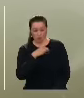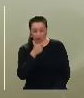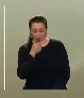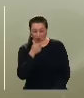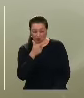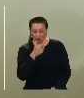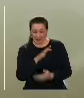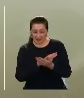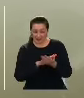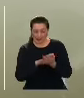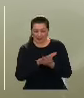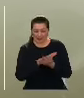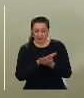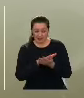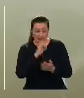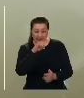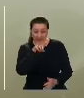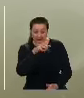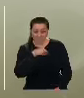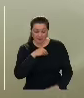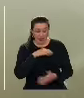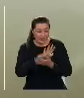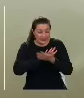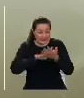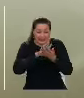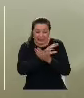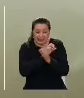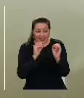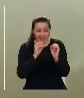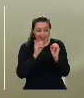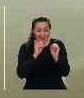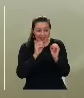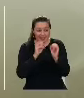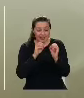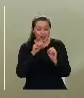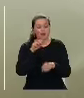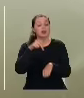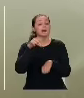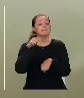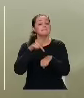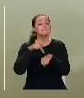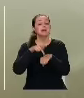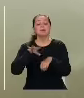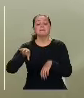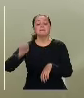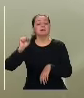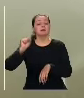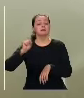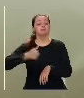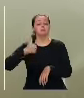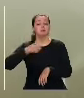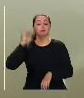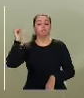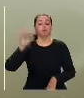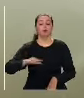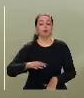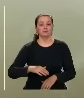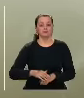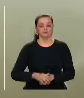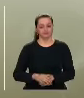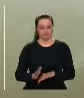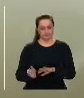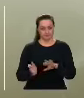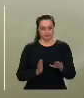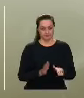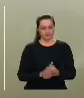o primeiro que atire pedra contra ela. Às vezes no relacionamento você sabe que tem sempre alguém